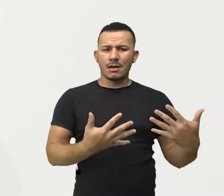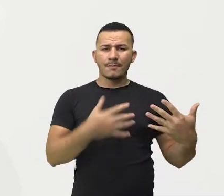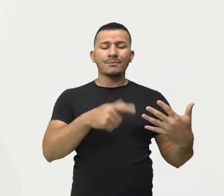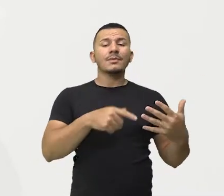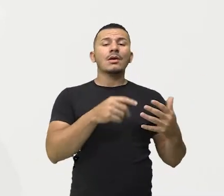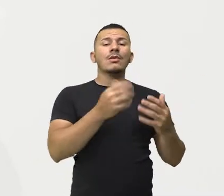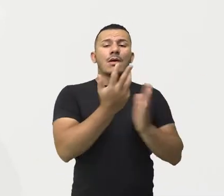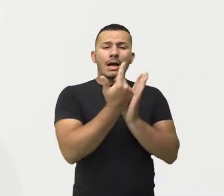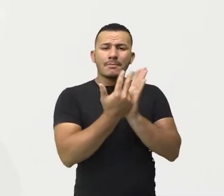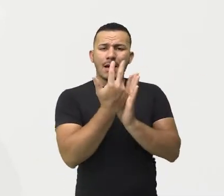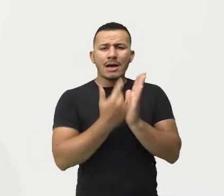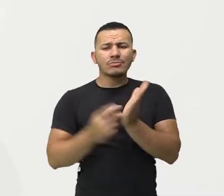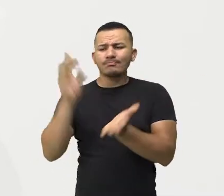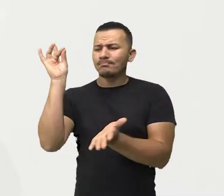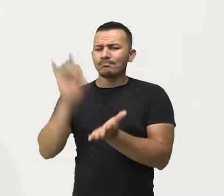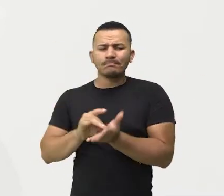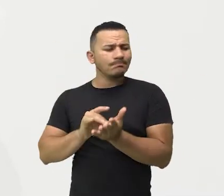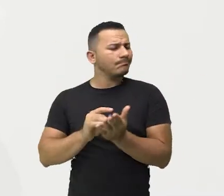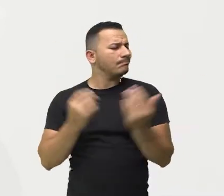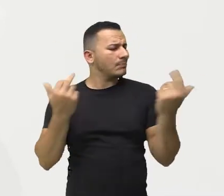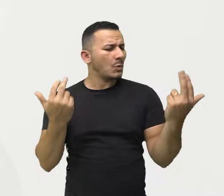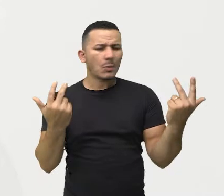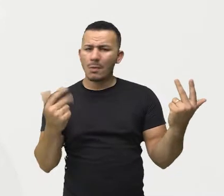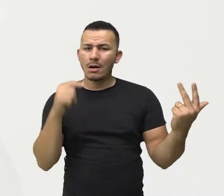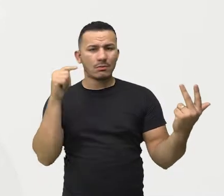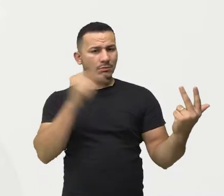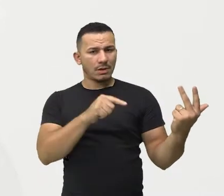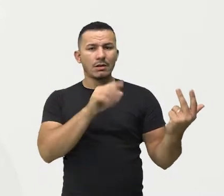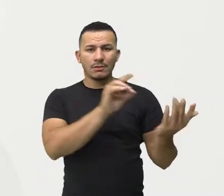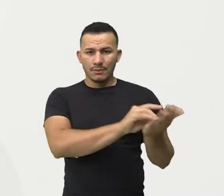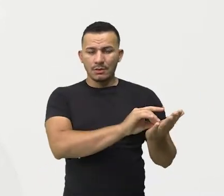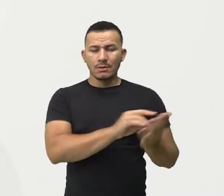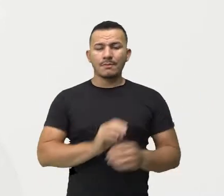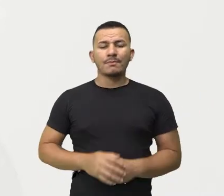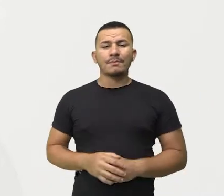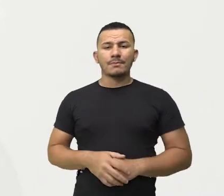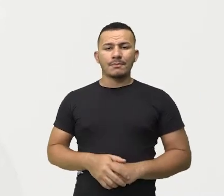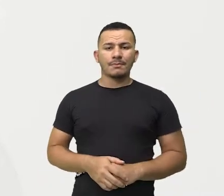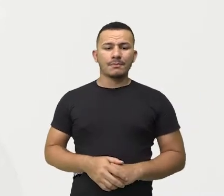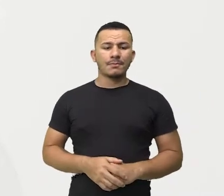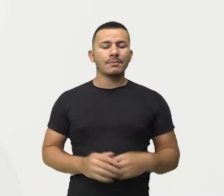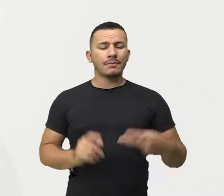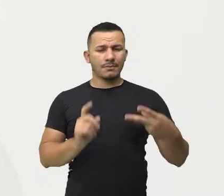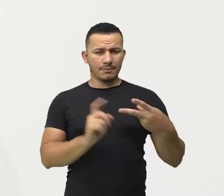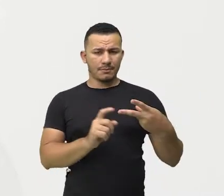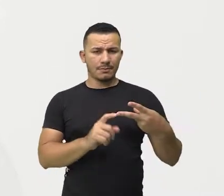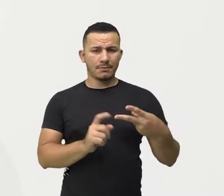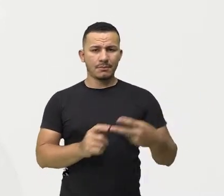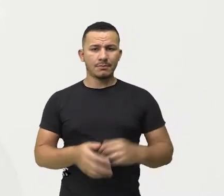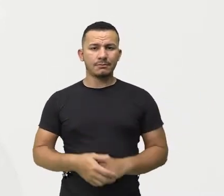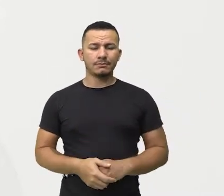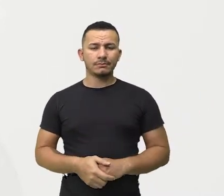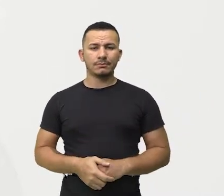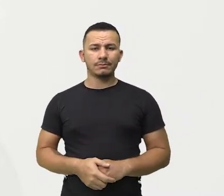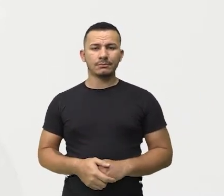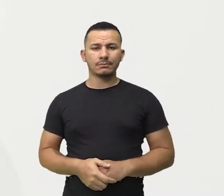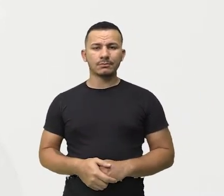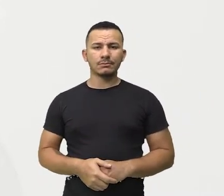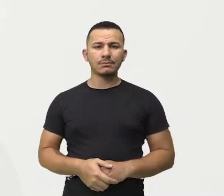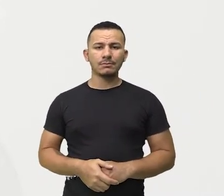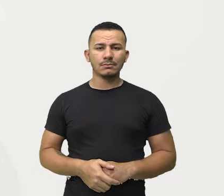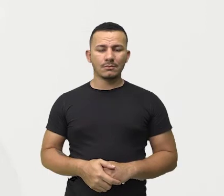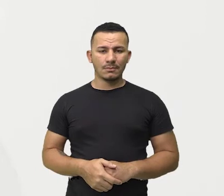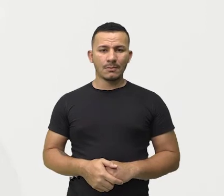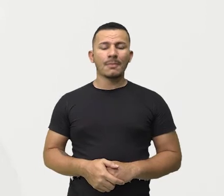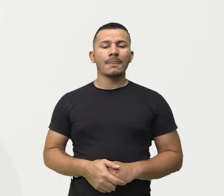A figura obtida é exatamente igual à figura original. Ou, olho na segunda observação.